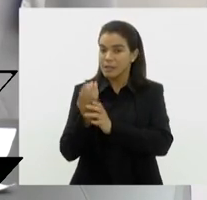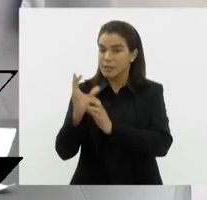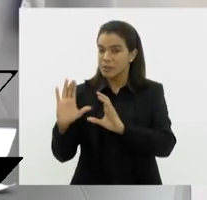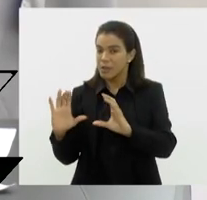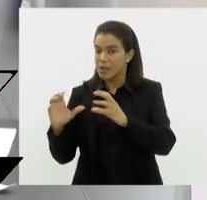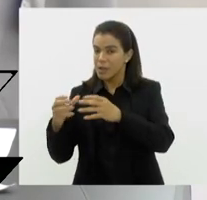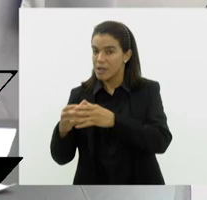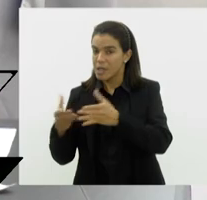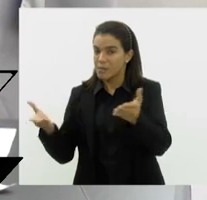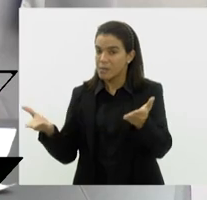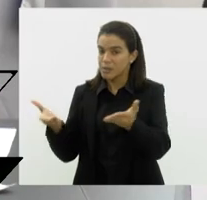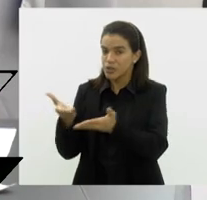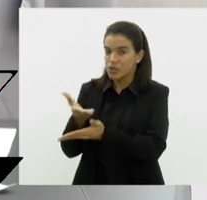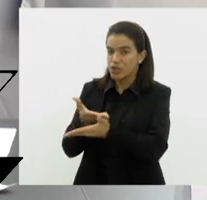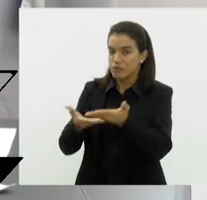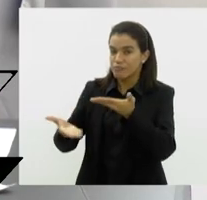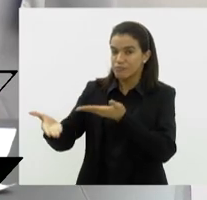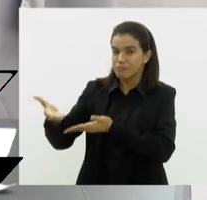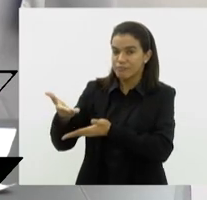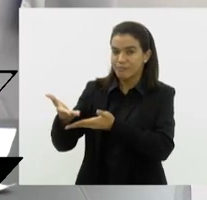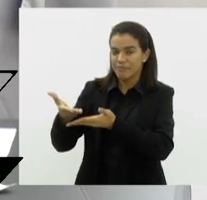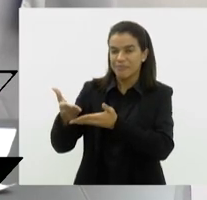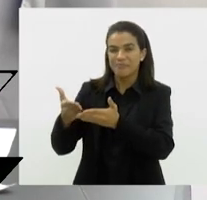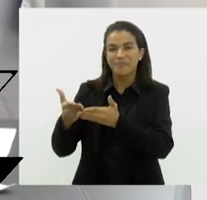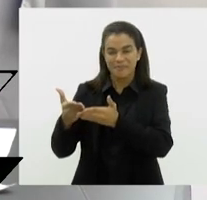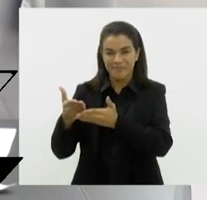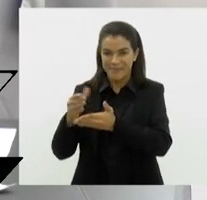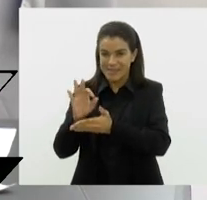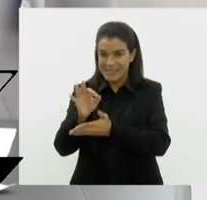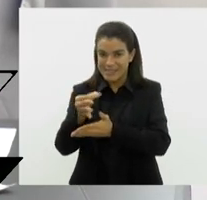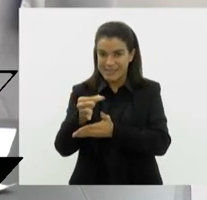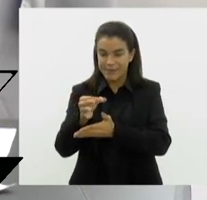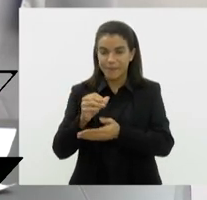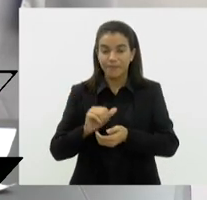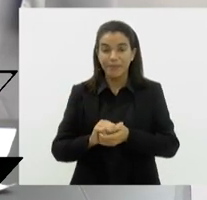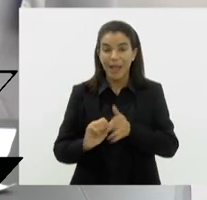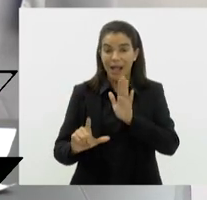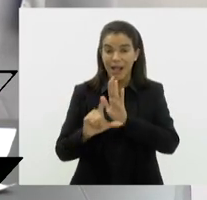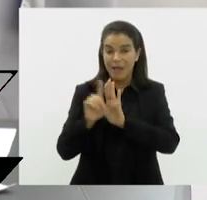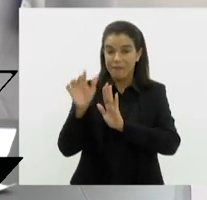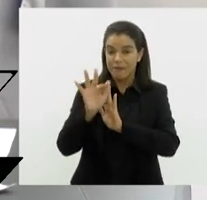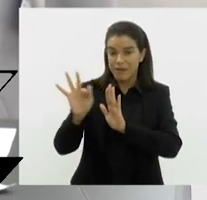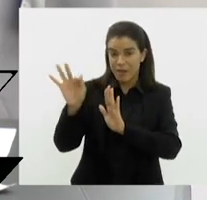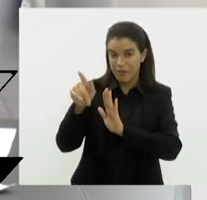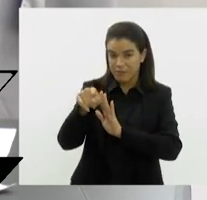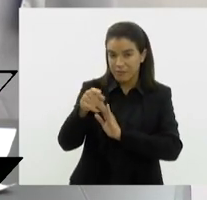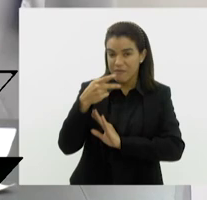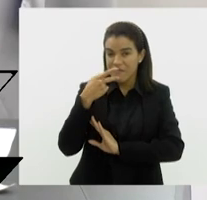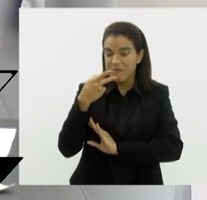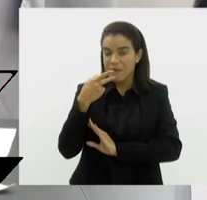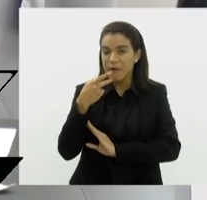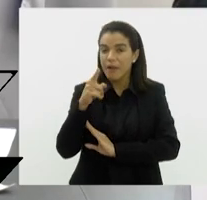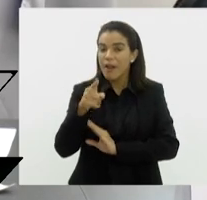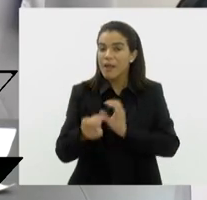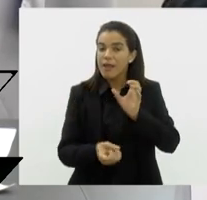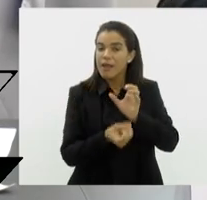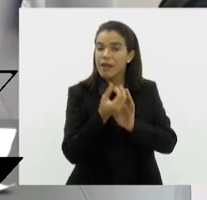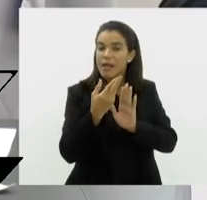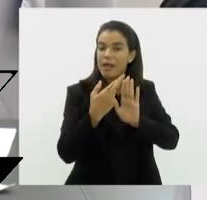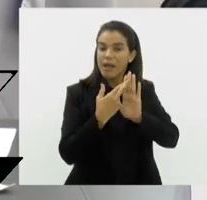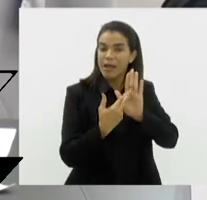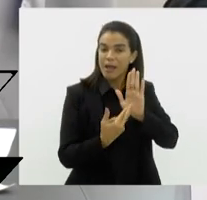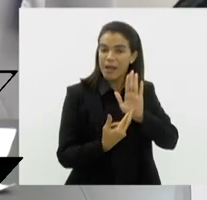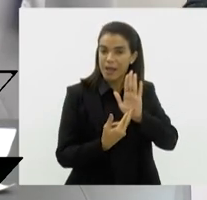de conciliação, correto? Sim. E essa lei federal que Vossa Excelência cita, ela cria o regramento